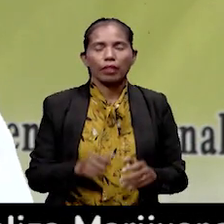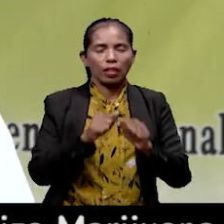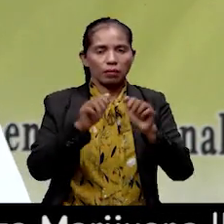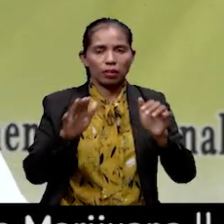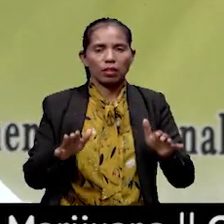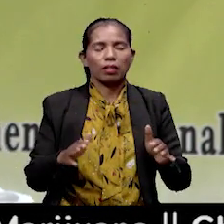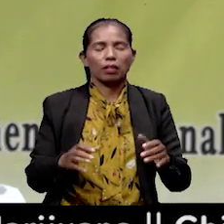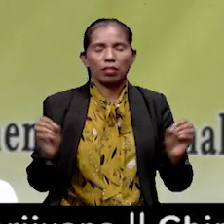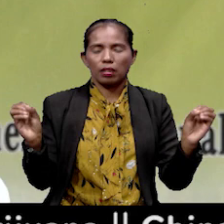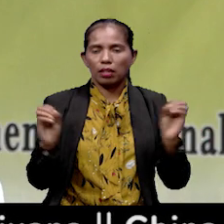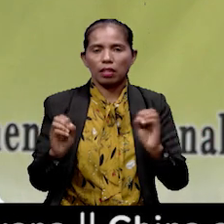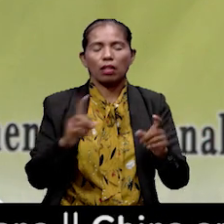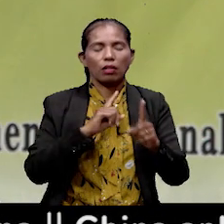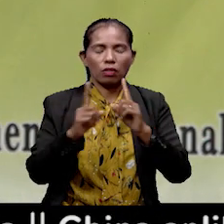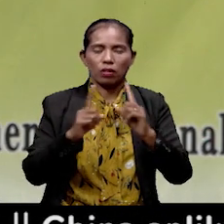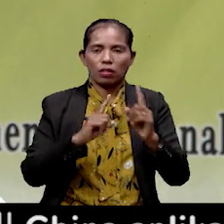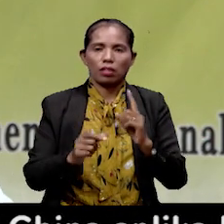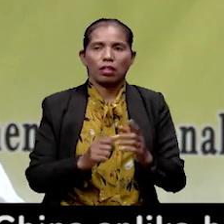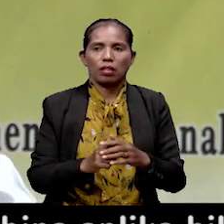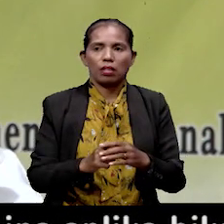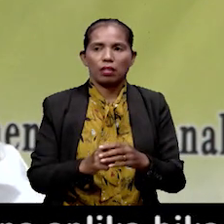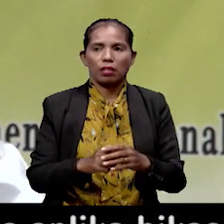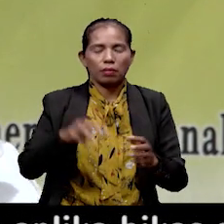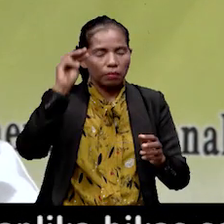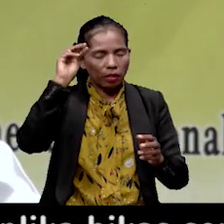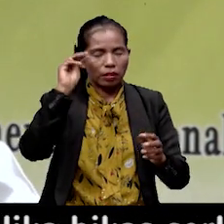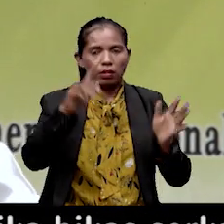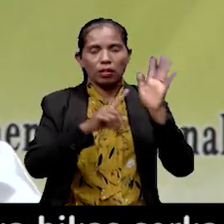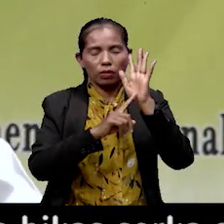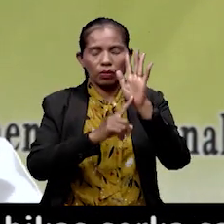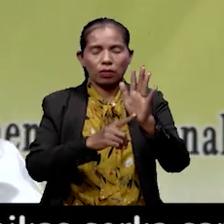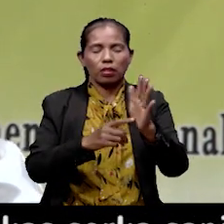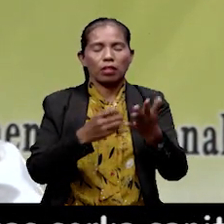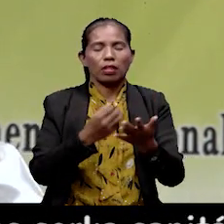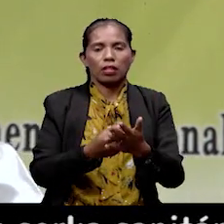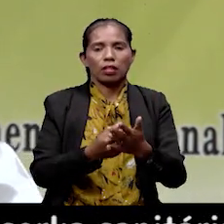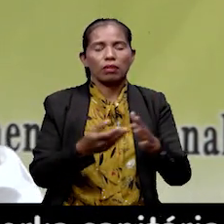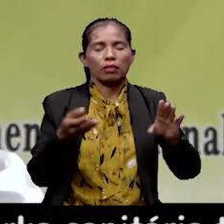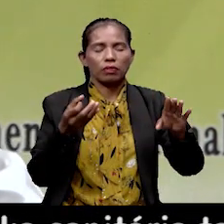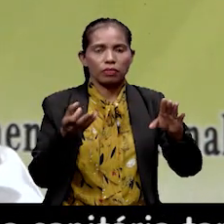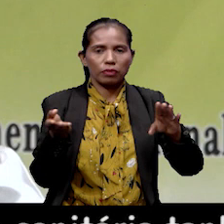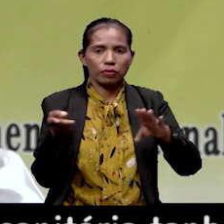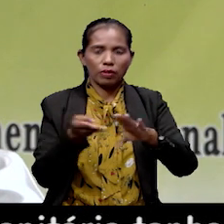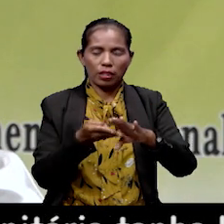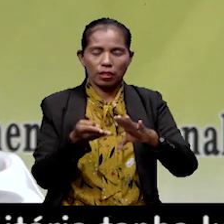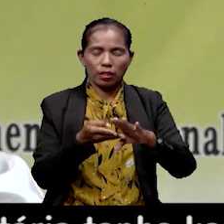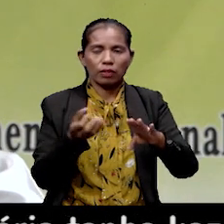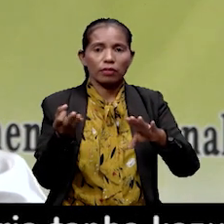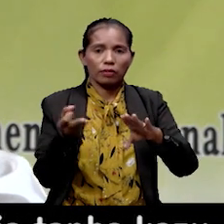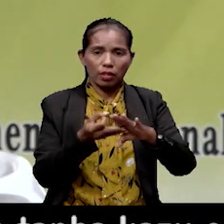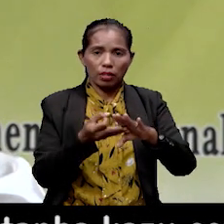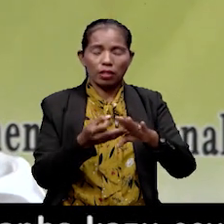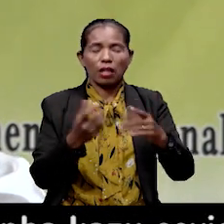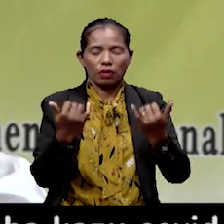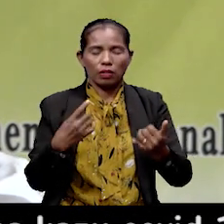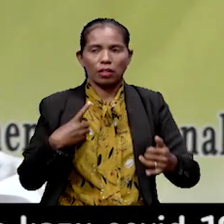administrativamente, não verbalmente, ministério hatou na documento mais. E tempo ida ne, também a audiência, maka deputado nebe